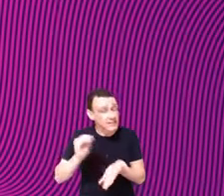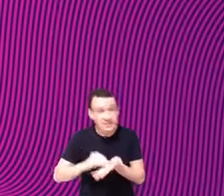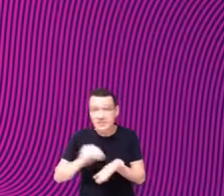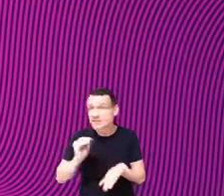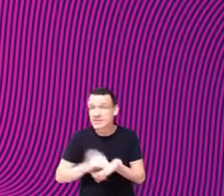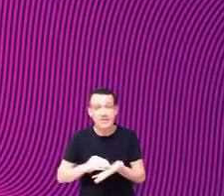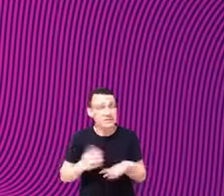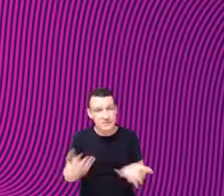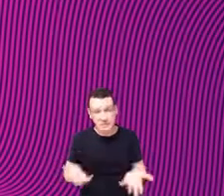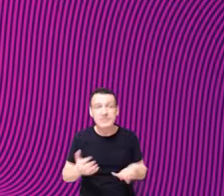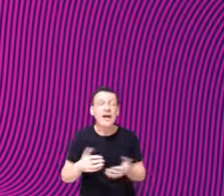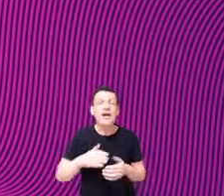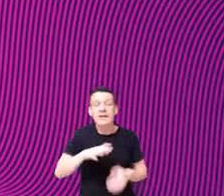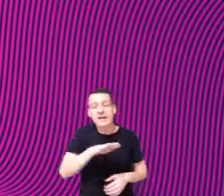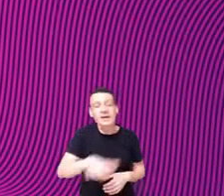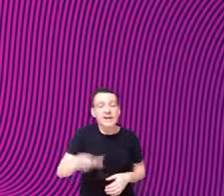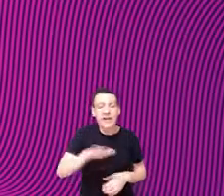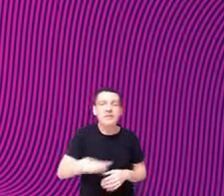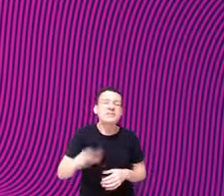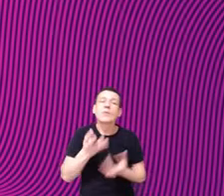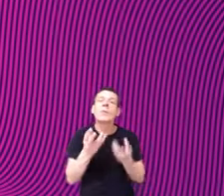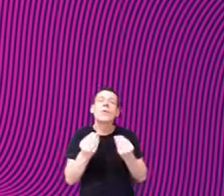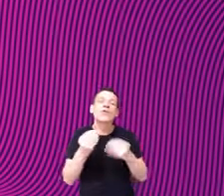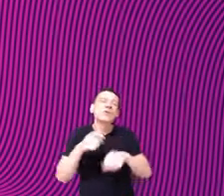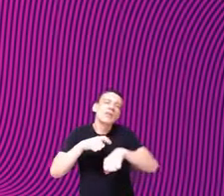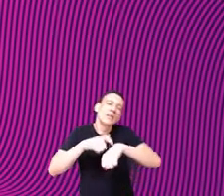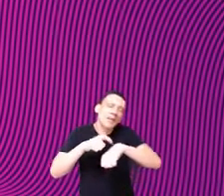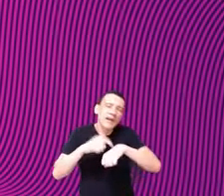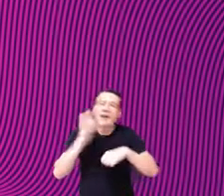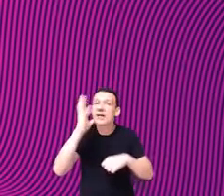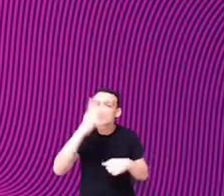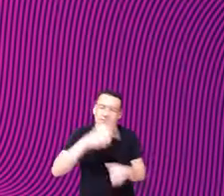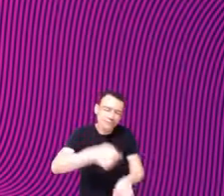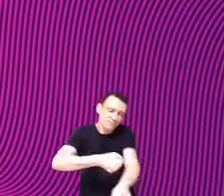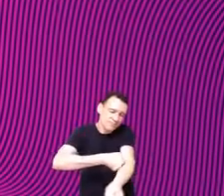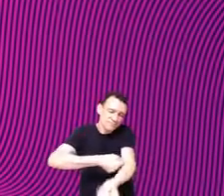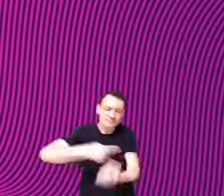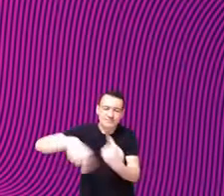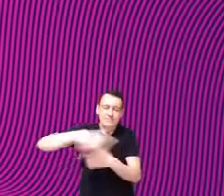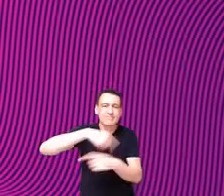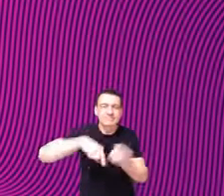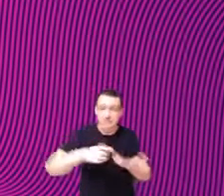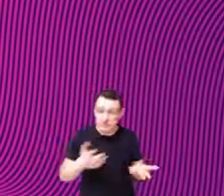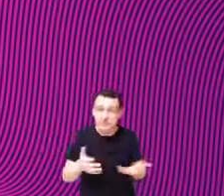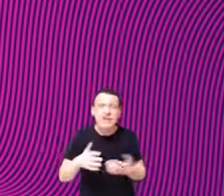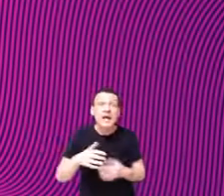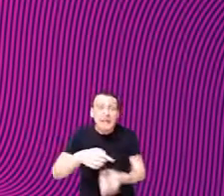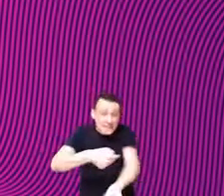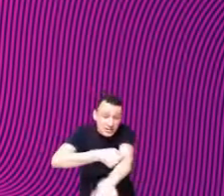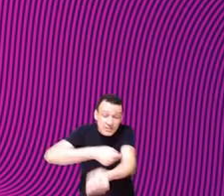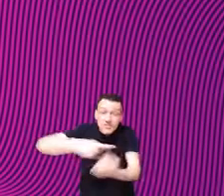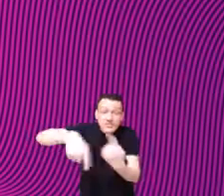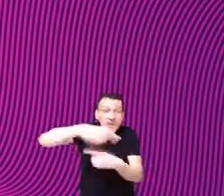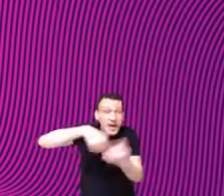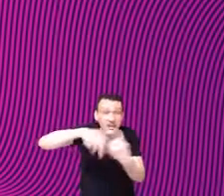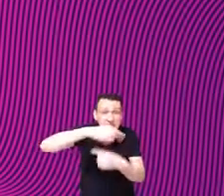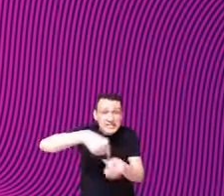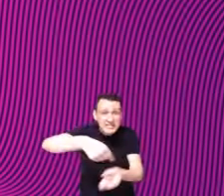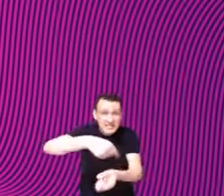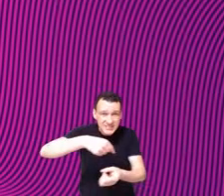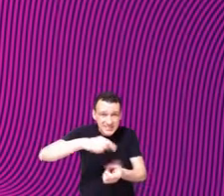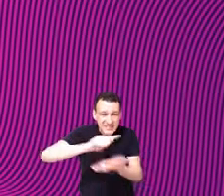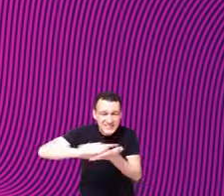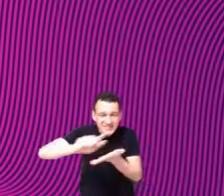tempo que as crianças ficam em diálise, né? Porque a diálise ela é difícil em criança, né? Primeiro,